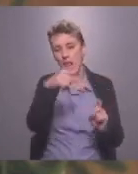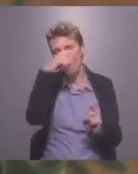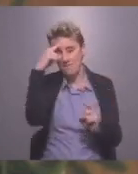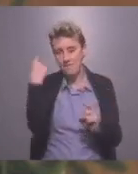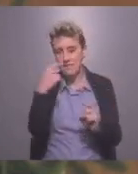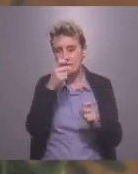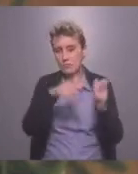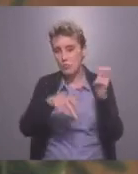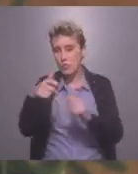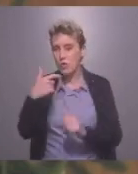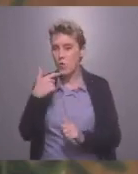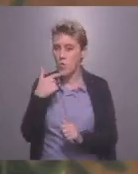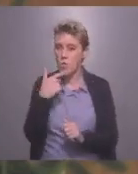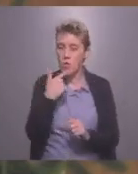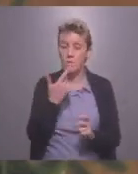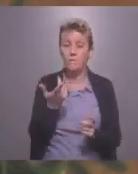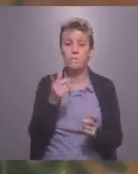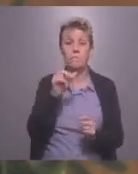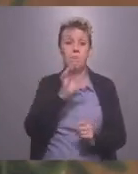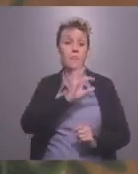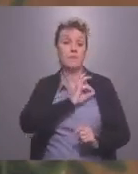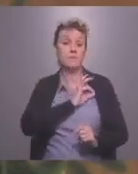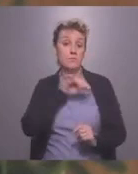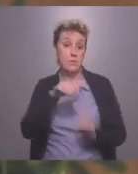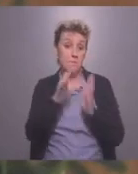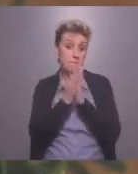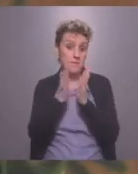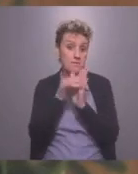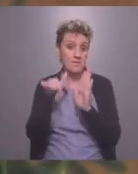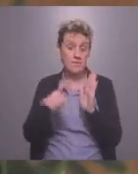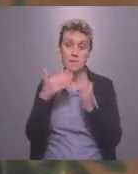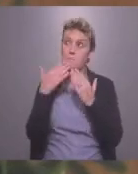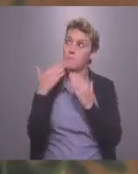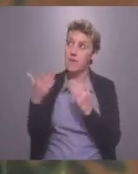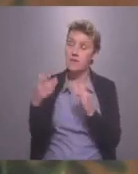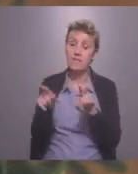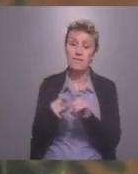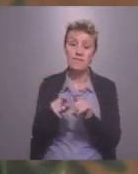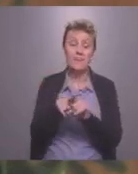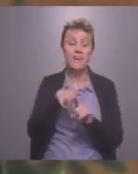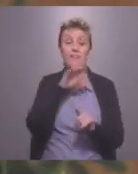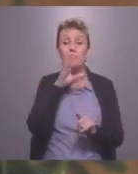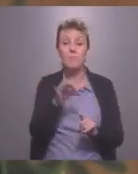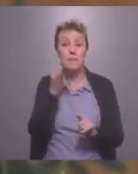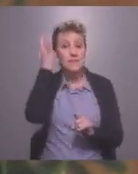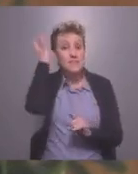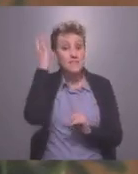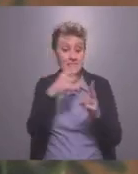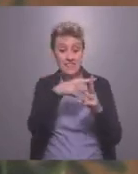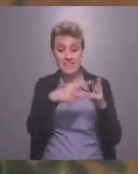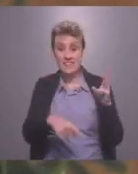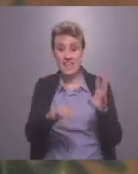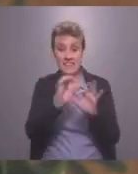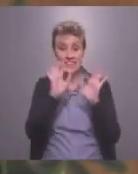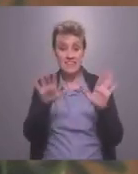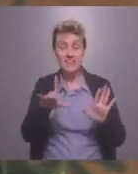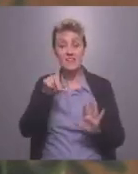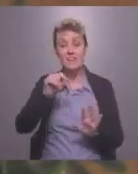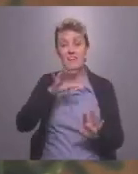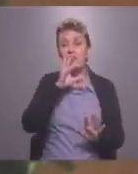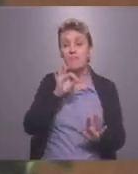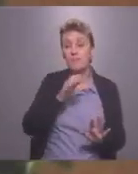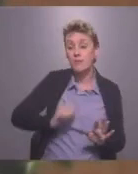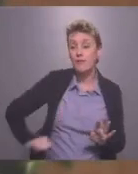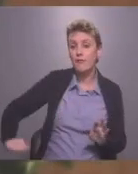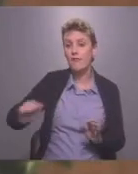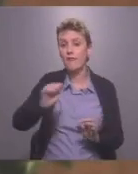prova. Peçamos ao Senhor nesta Eucaristia que, à imagem da Sagrada Família, também as nossas famílias